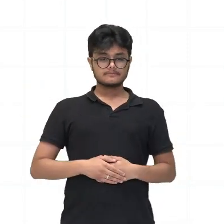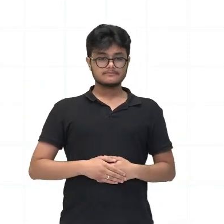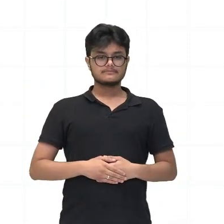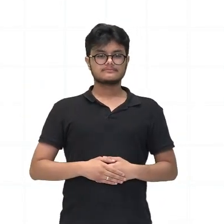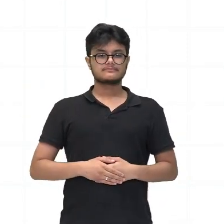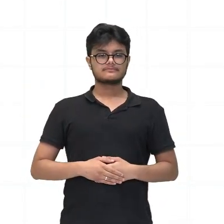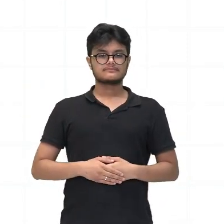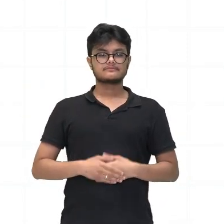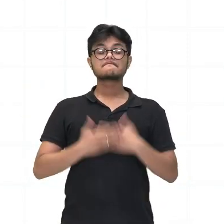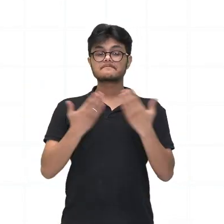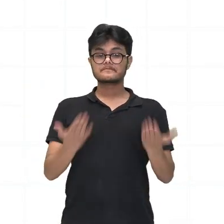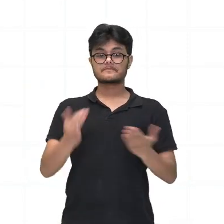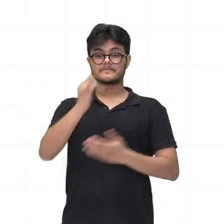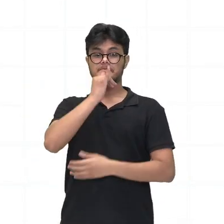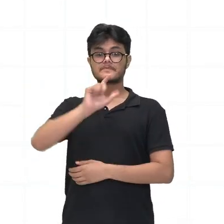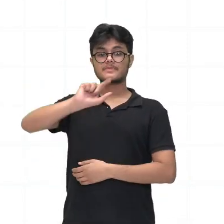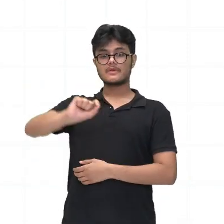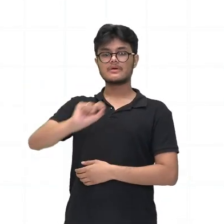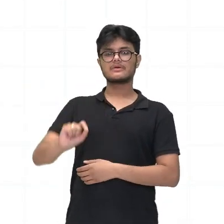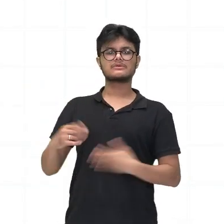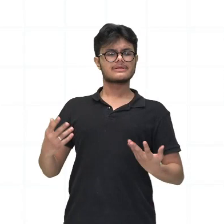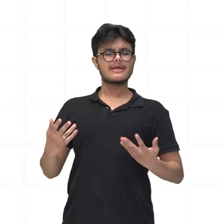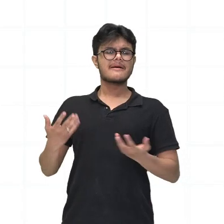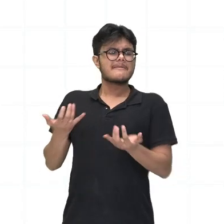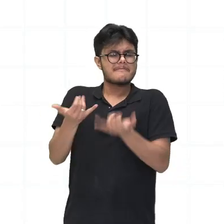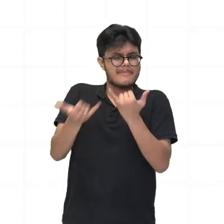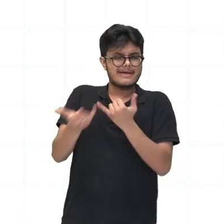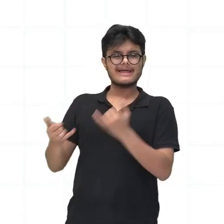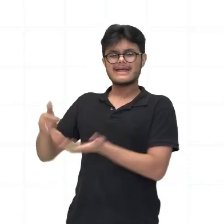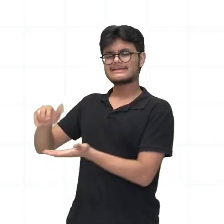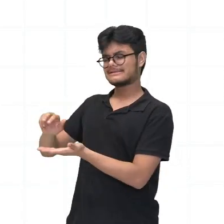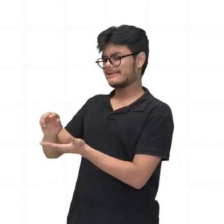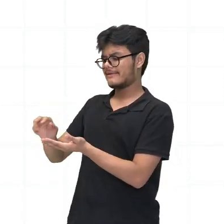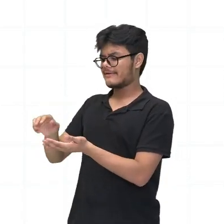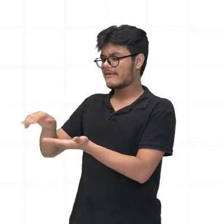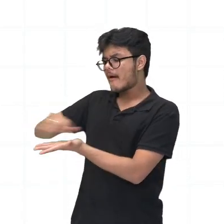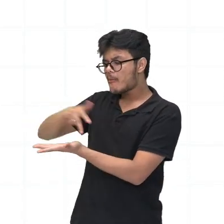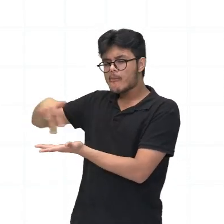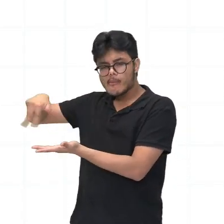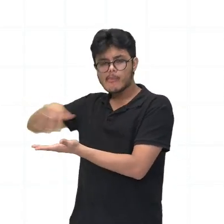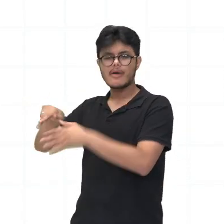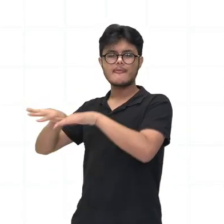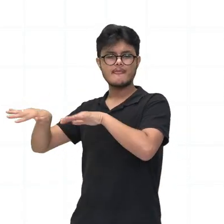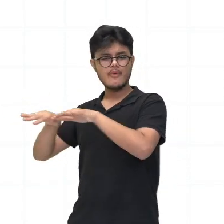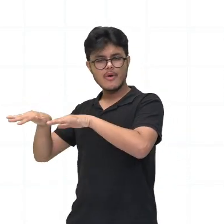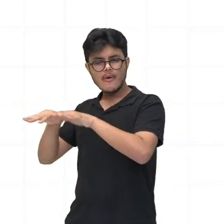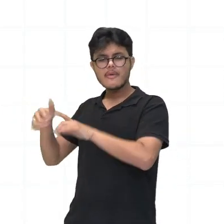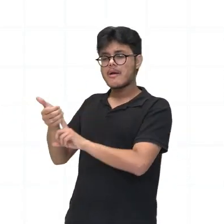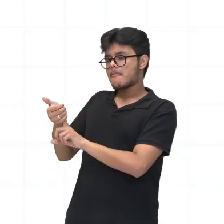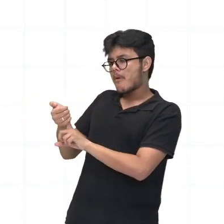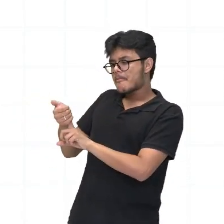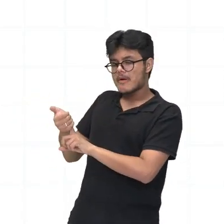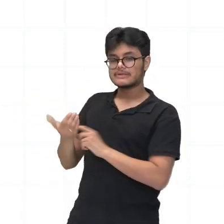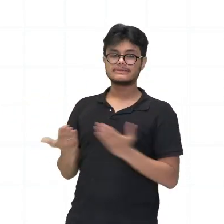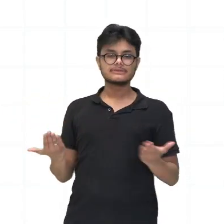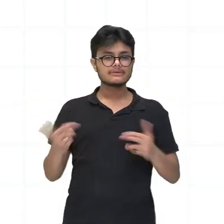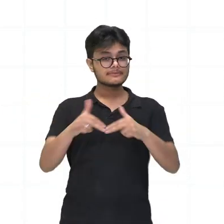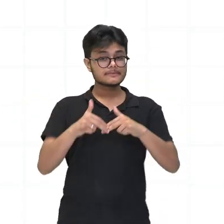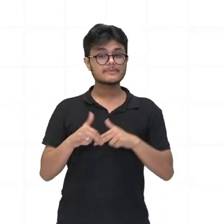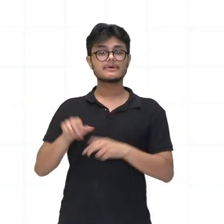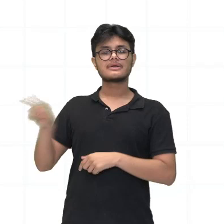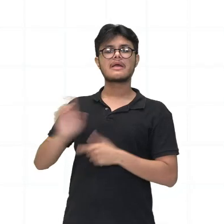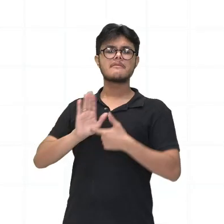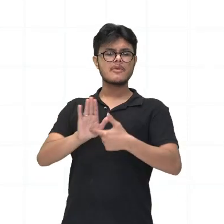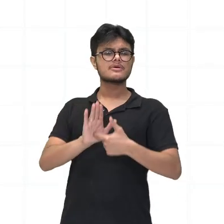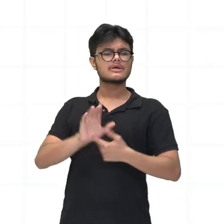um gnomo do ar, baila a pétala de lume, bem na ponta do pavio, né? Então, de novo, a